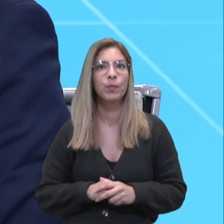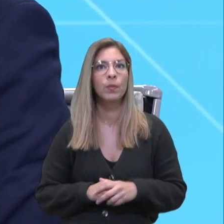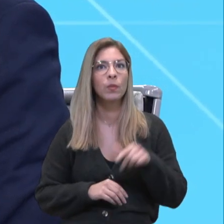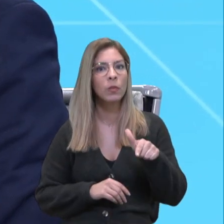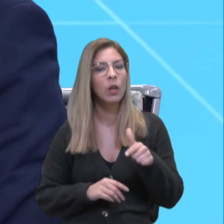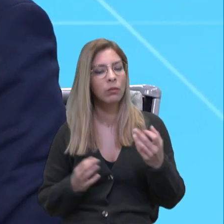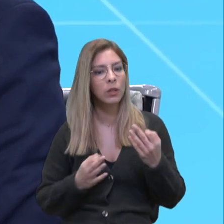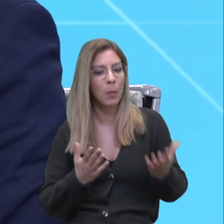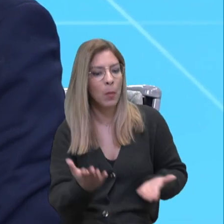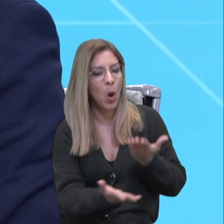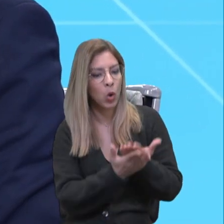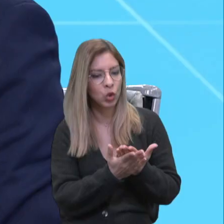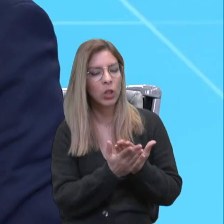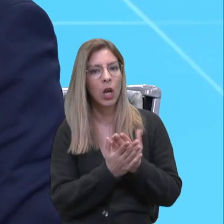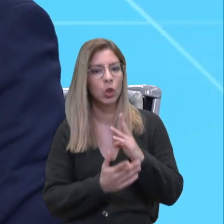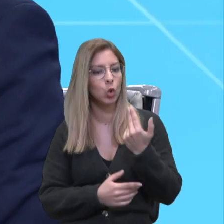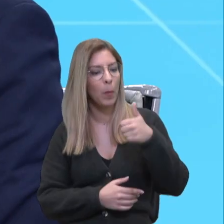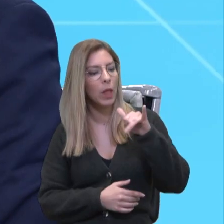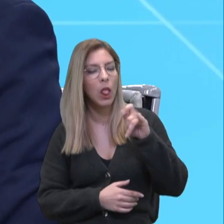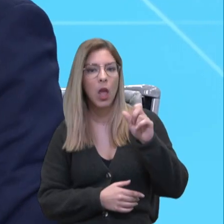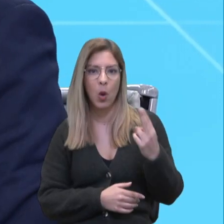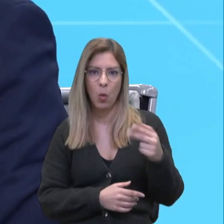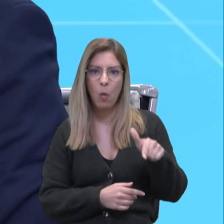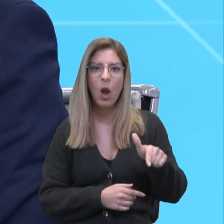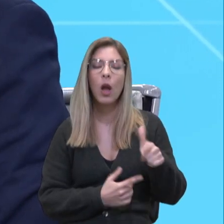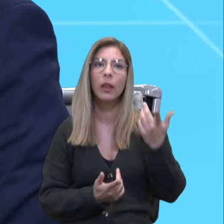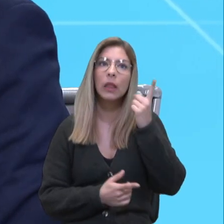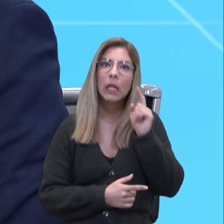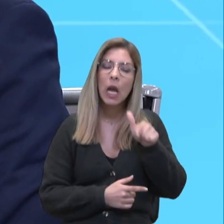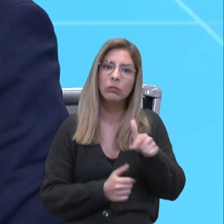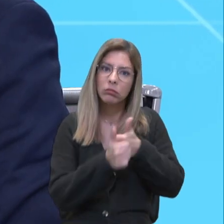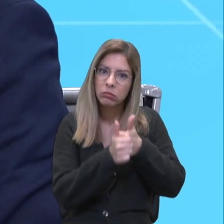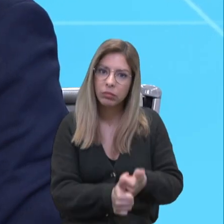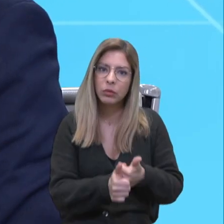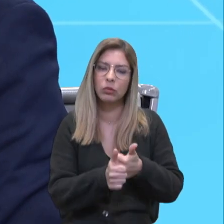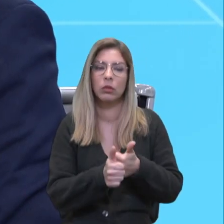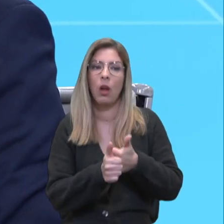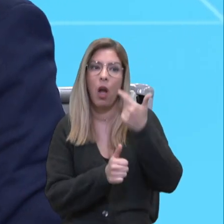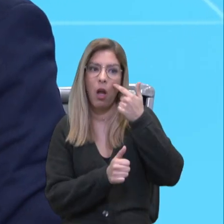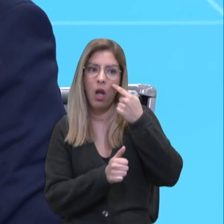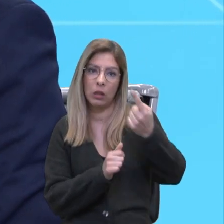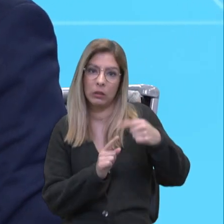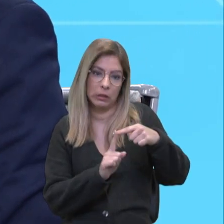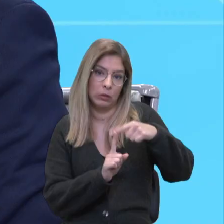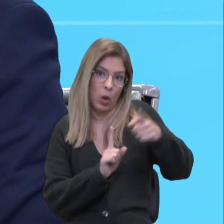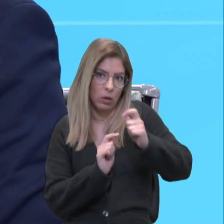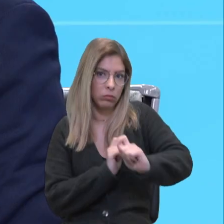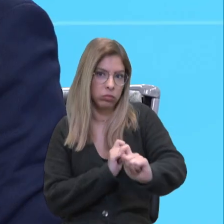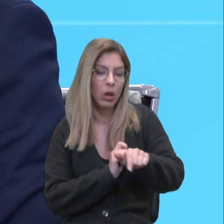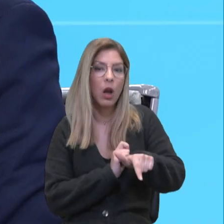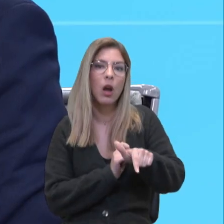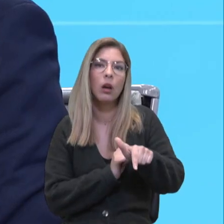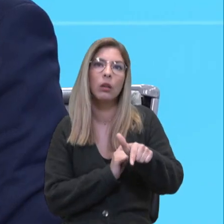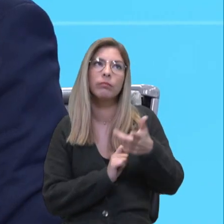propor este jubileu, a vivência deste dia em horizonte jubilar, e também não nos parecia podermos